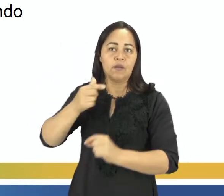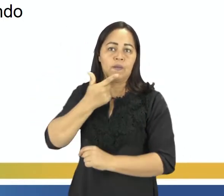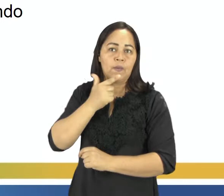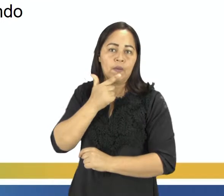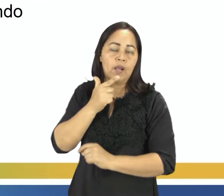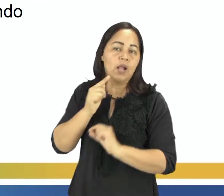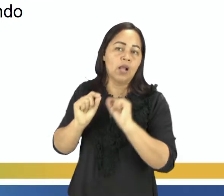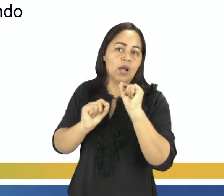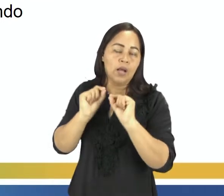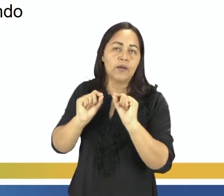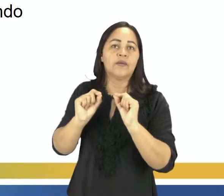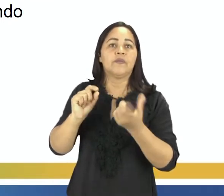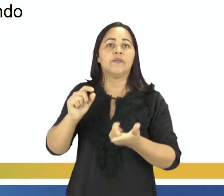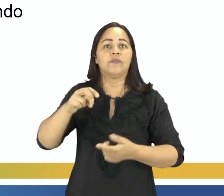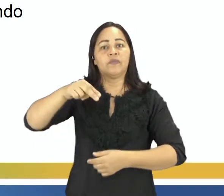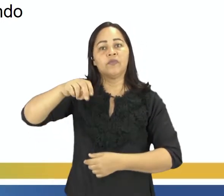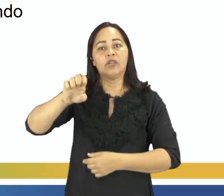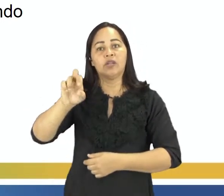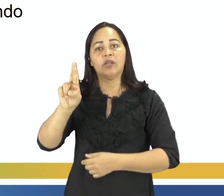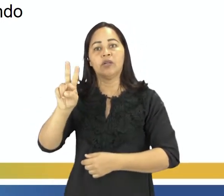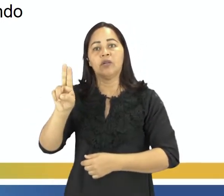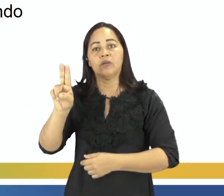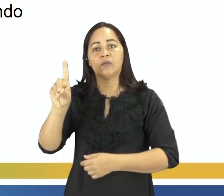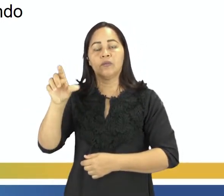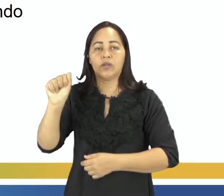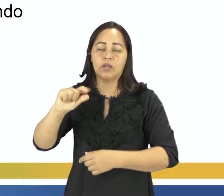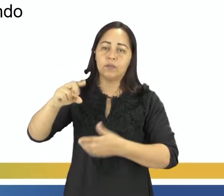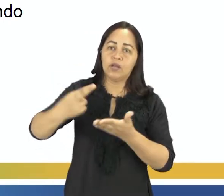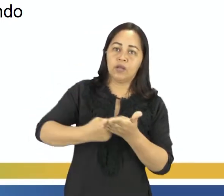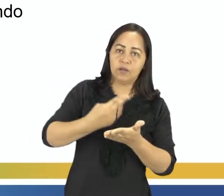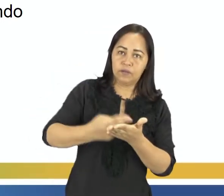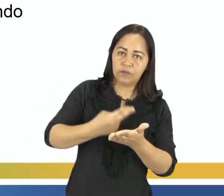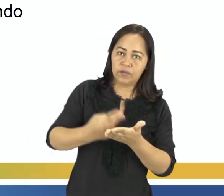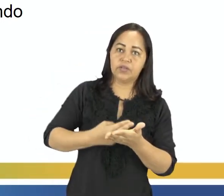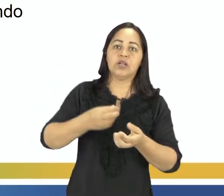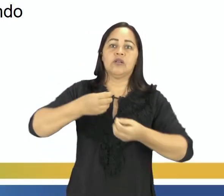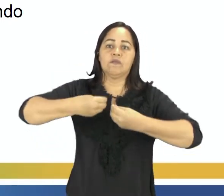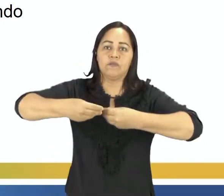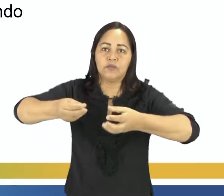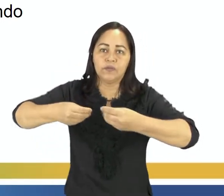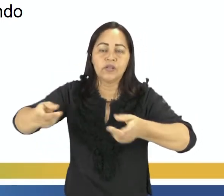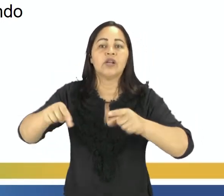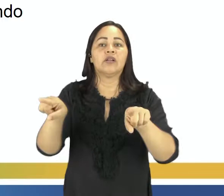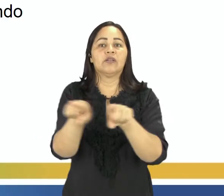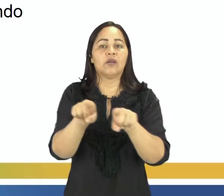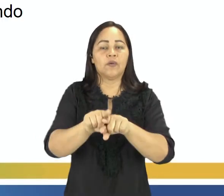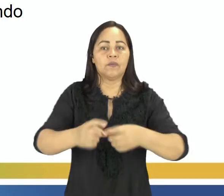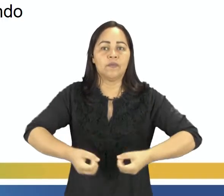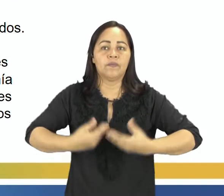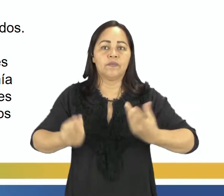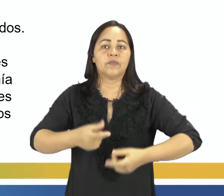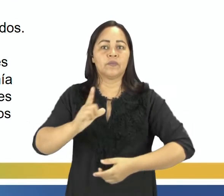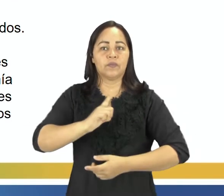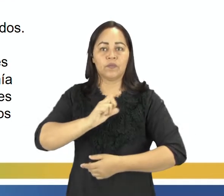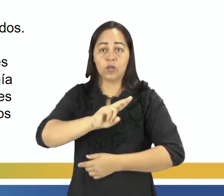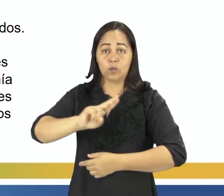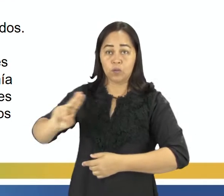Em 1920, começa a escrever para a revista literária Selva Austral, já usando o pseudônimo de Pablo